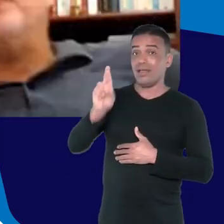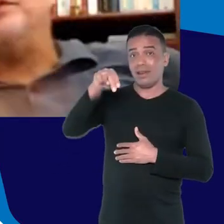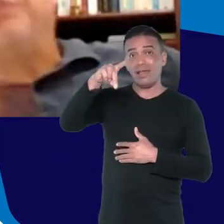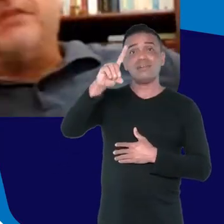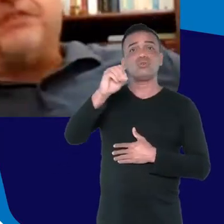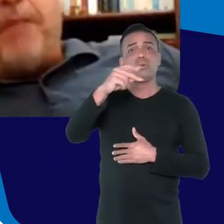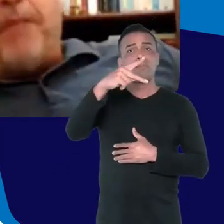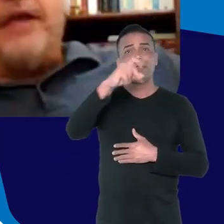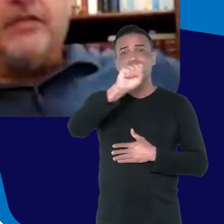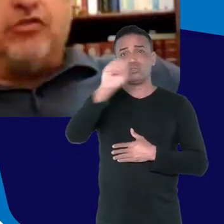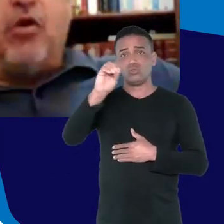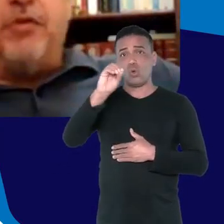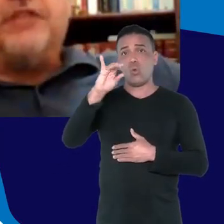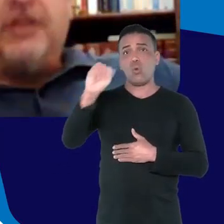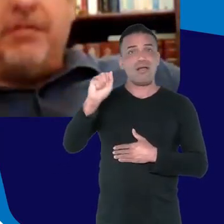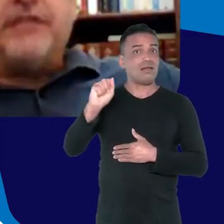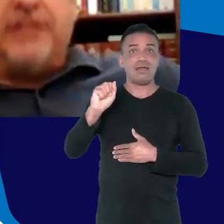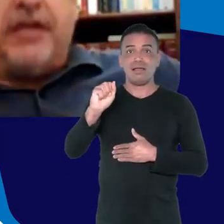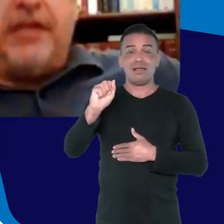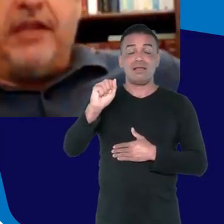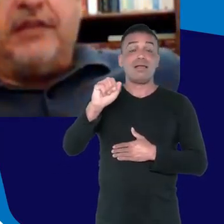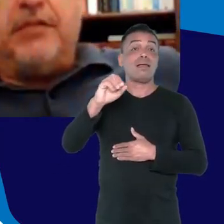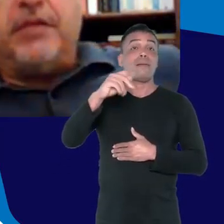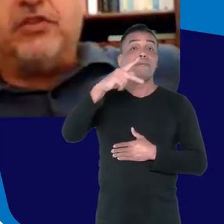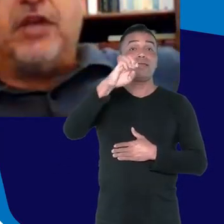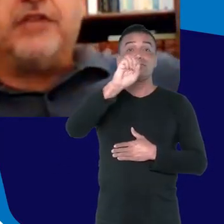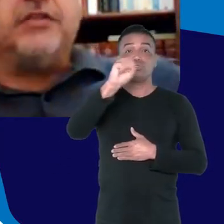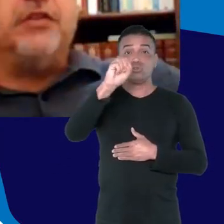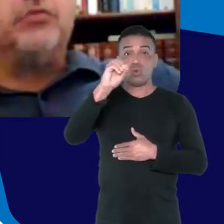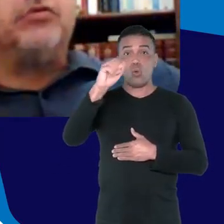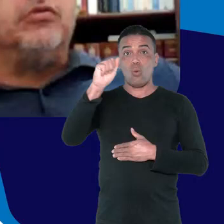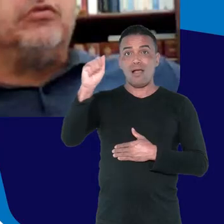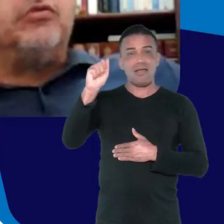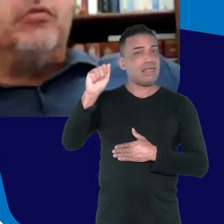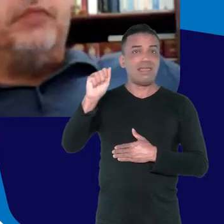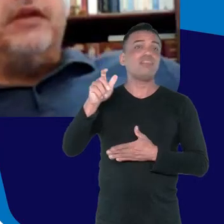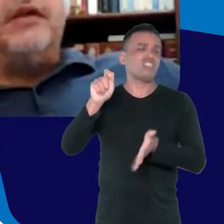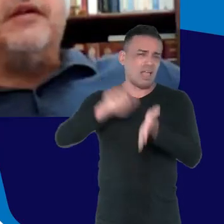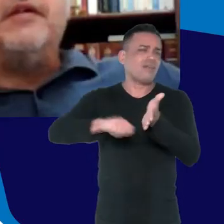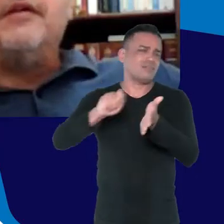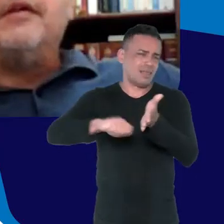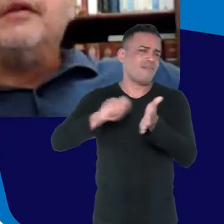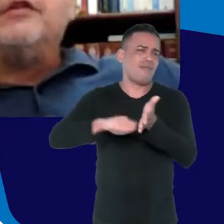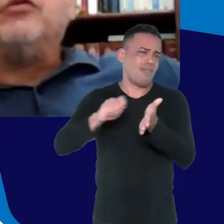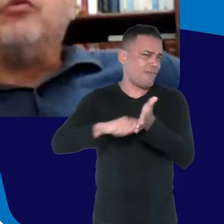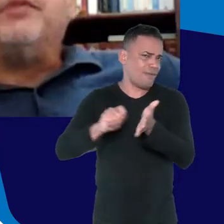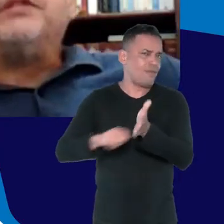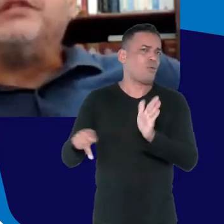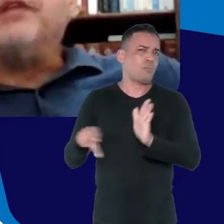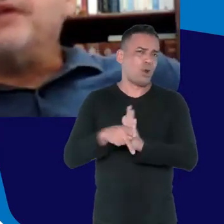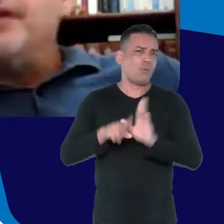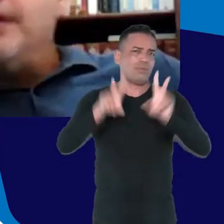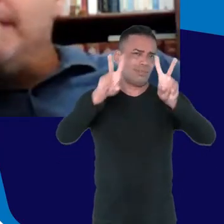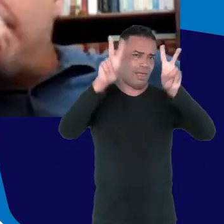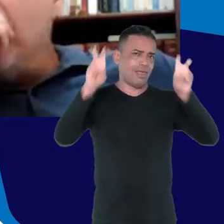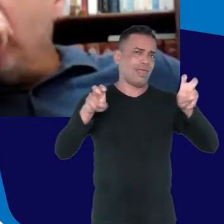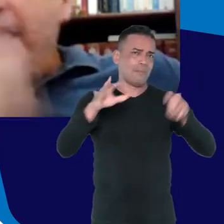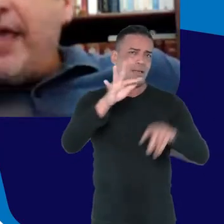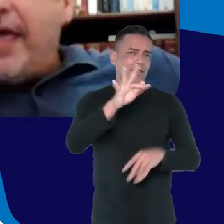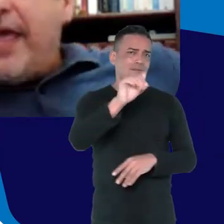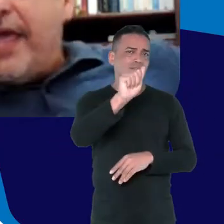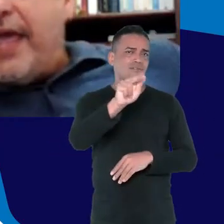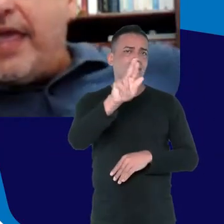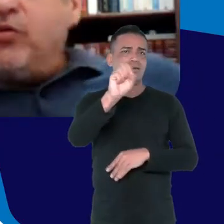não é uma das principais obras dele, mas ele também já se debruçou sobre esse tema.